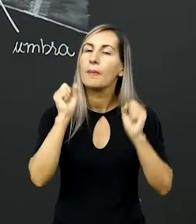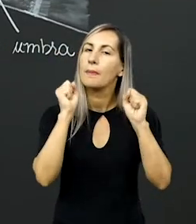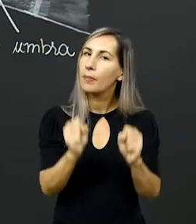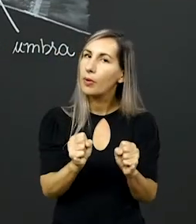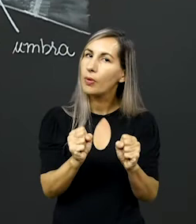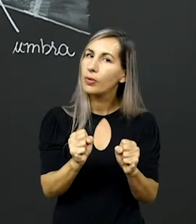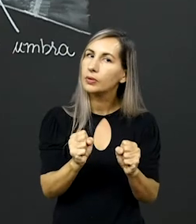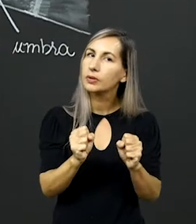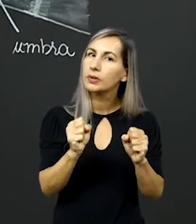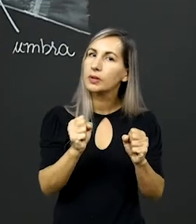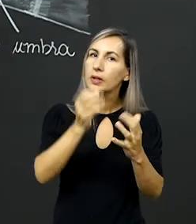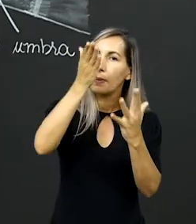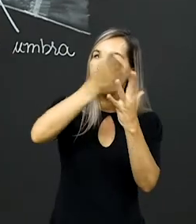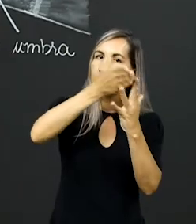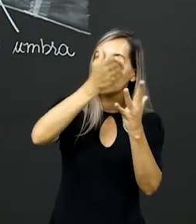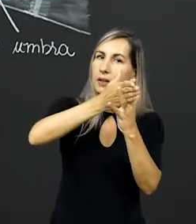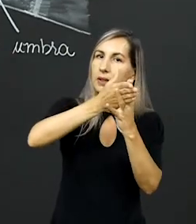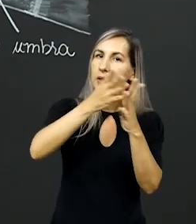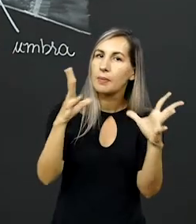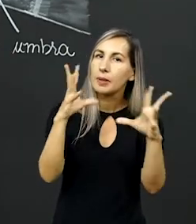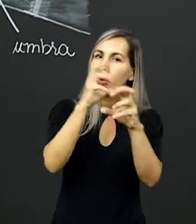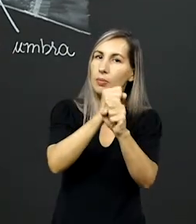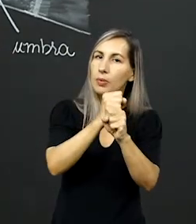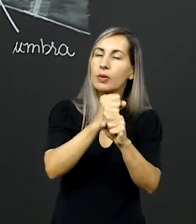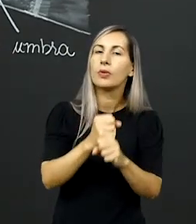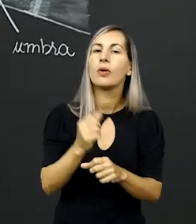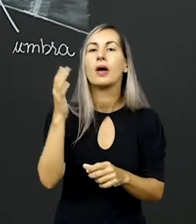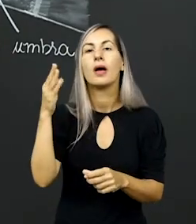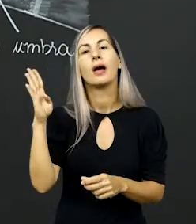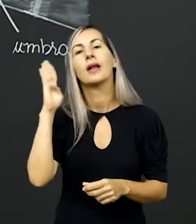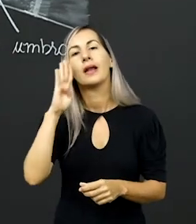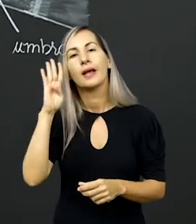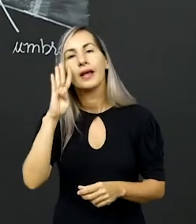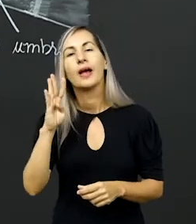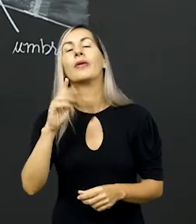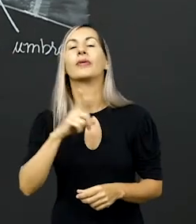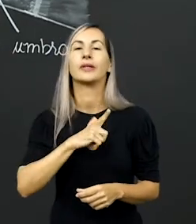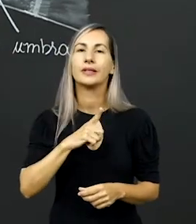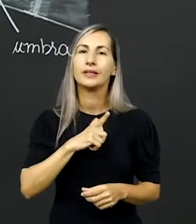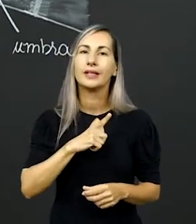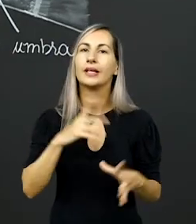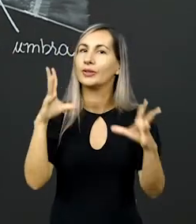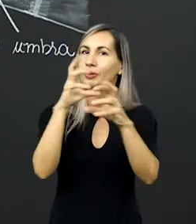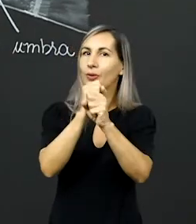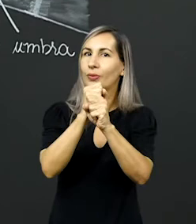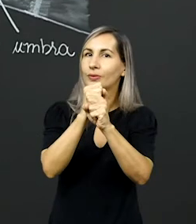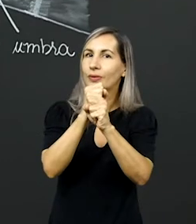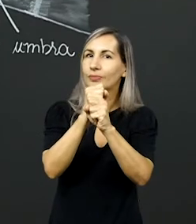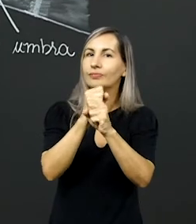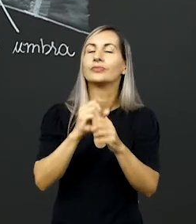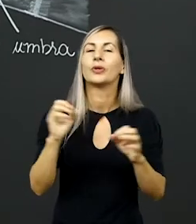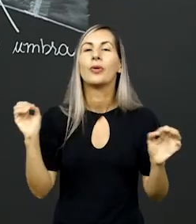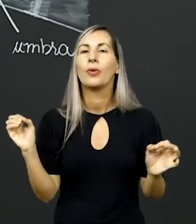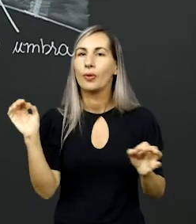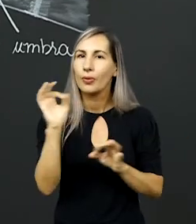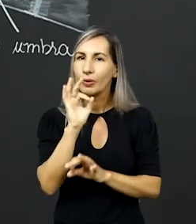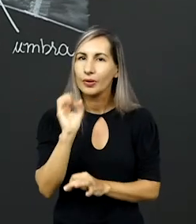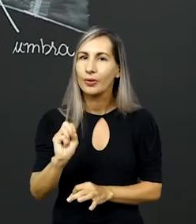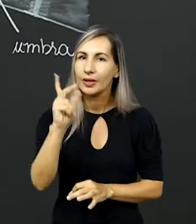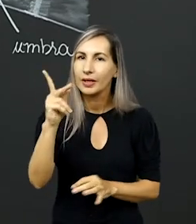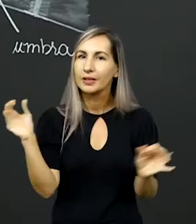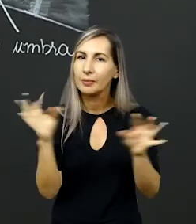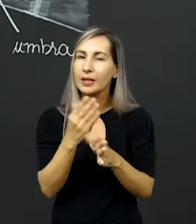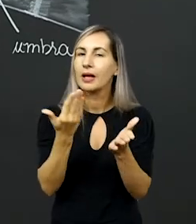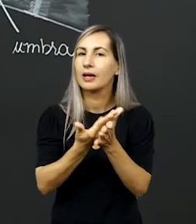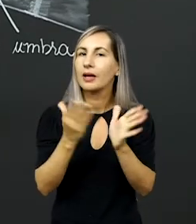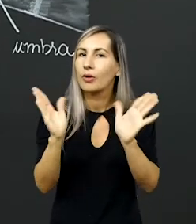ser penumbral, pode ser parcial, e o legal mesmo que a gente gosta, que é o total. Ok? Fechamos a nossa